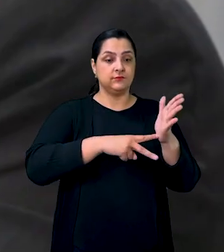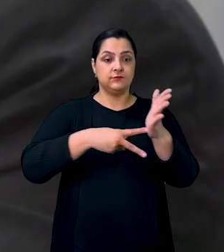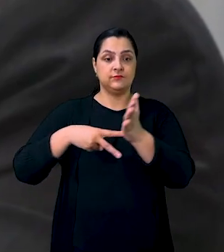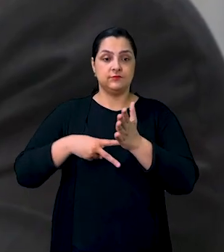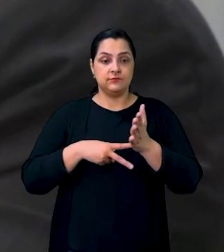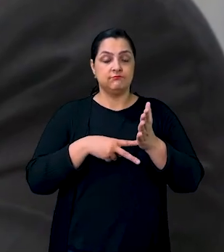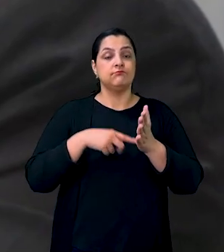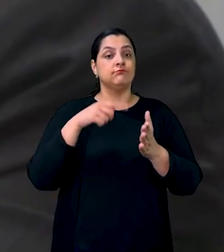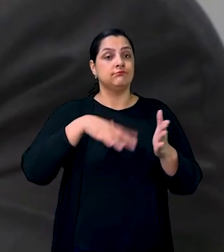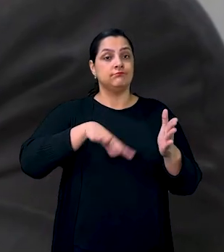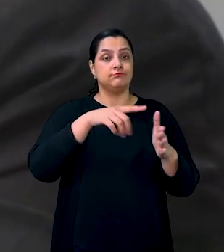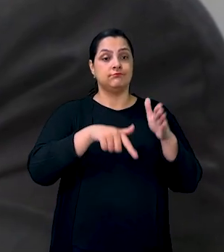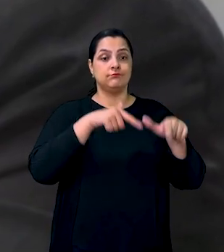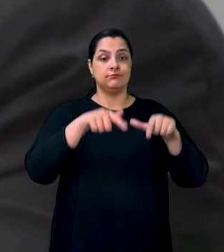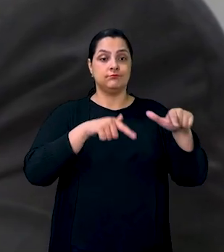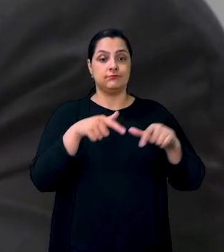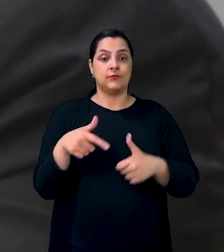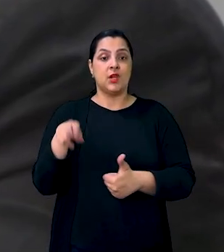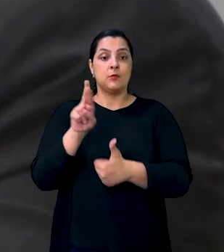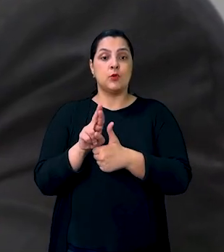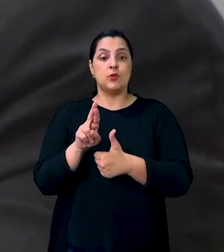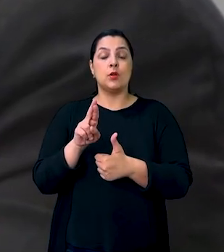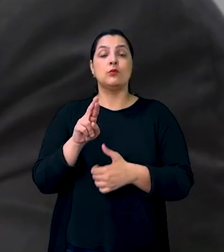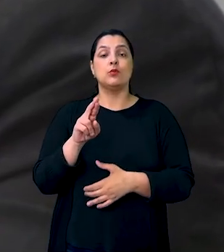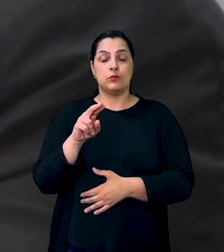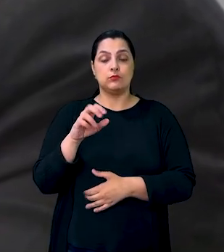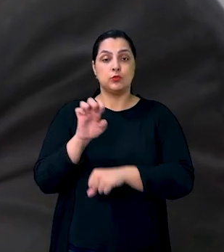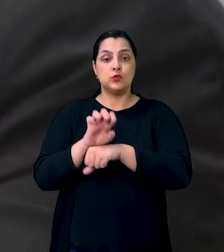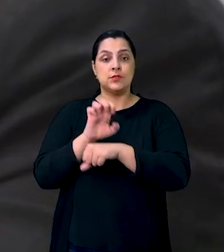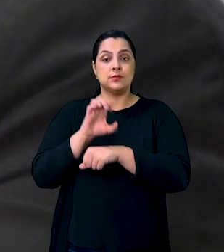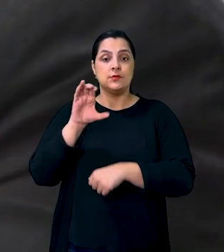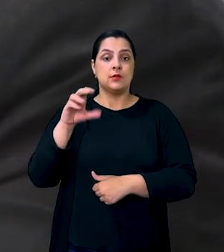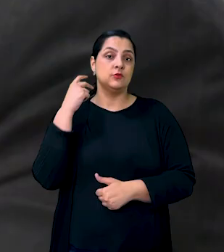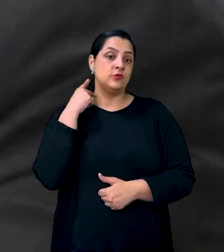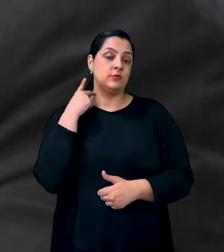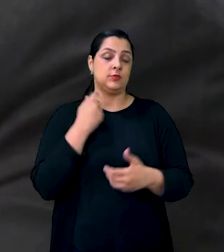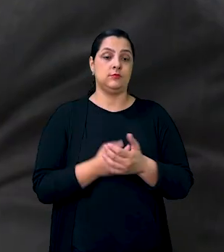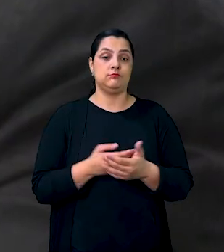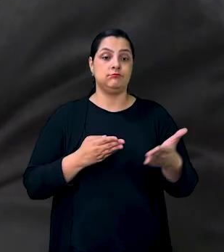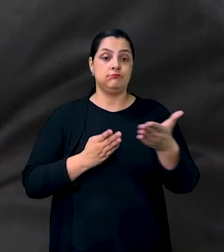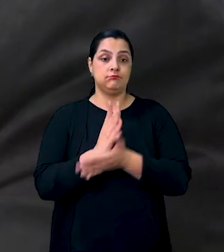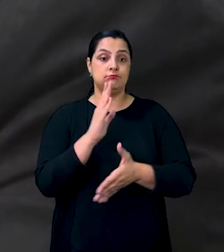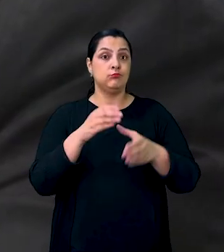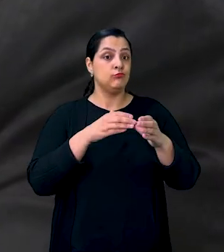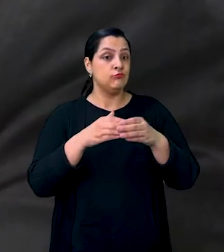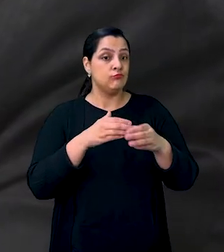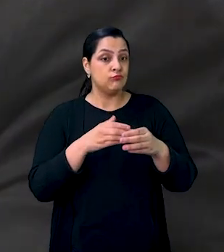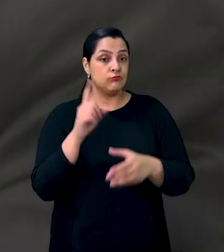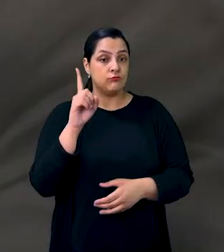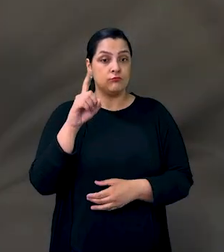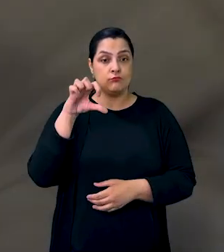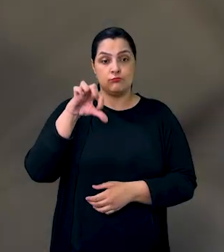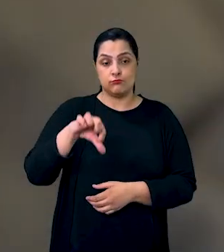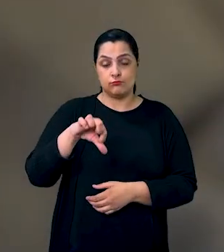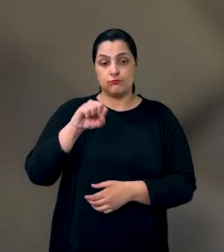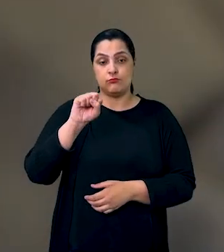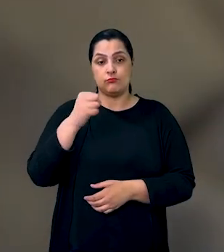entidades sindicais de trabalhadores e como procurador do Estado de Minas Gerais, após aprovação em concurso público